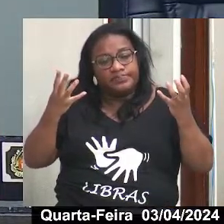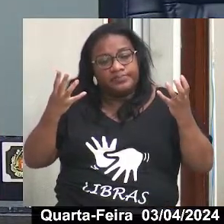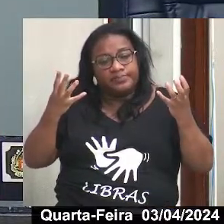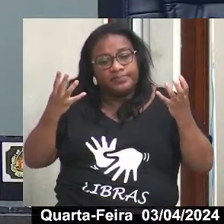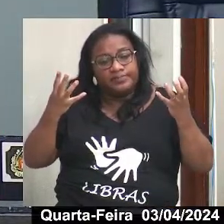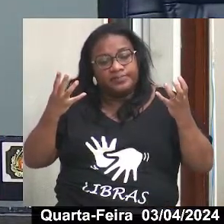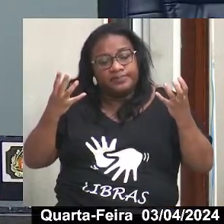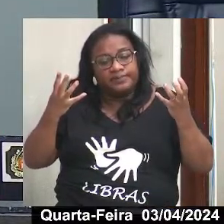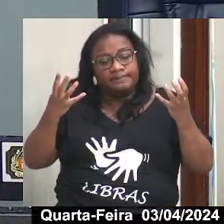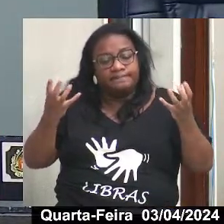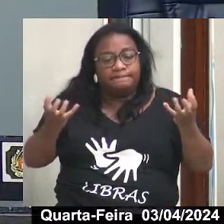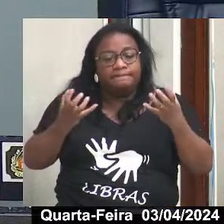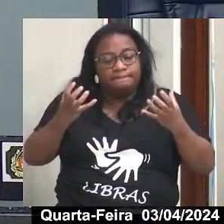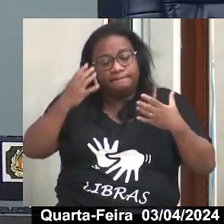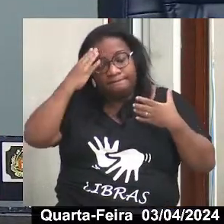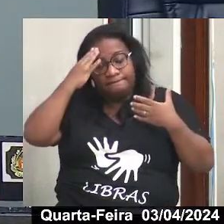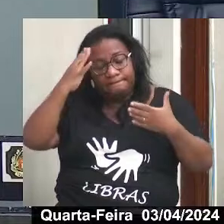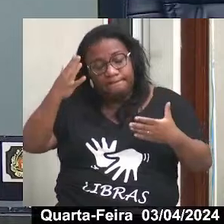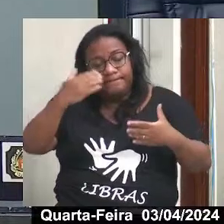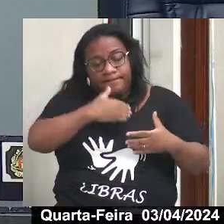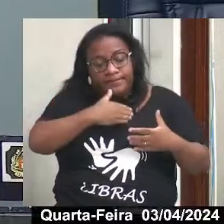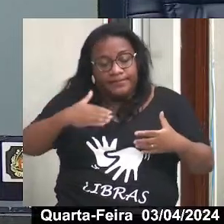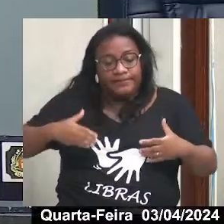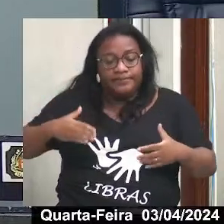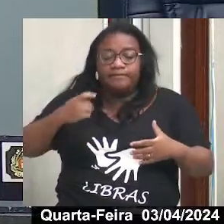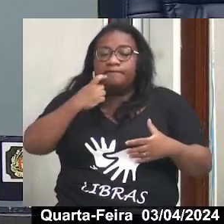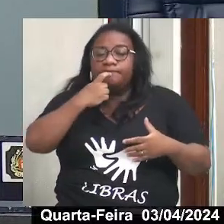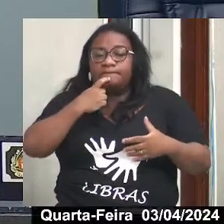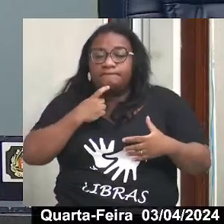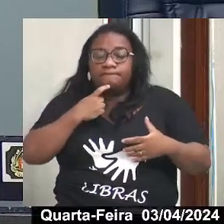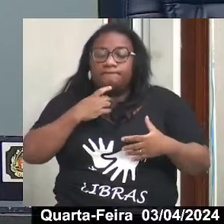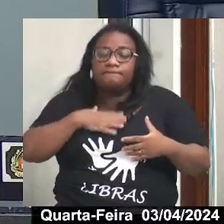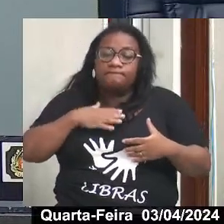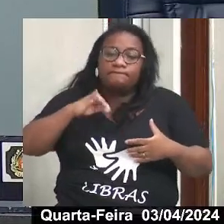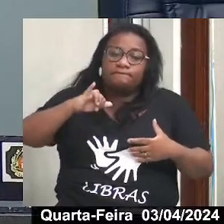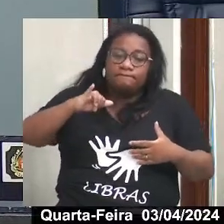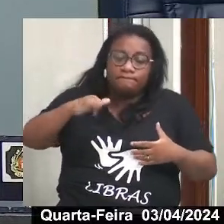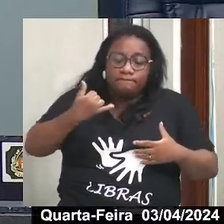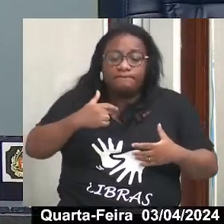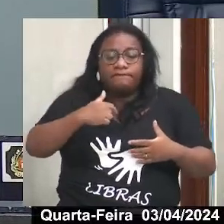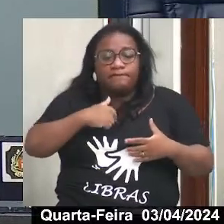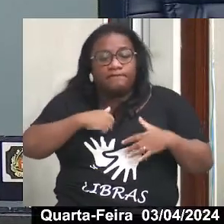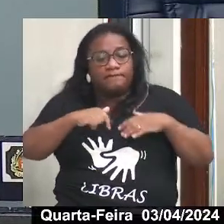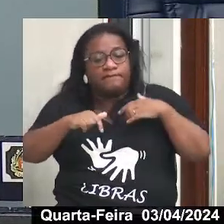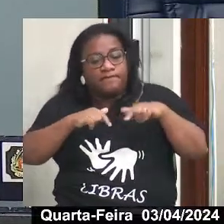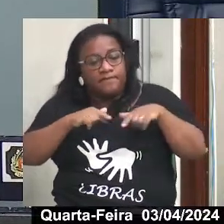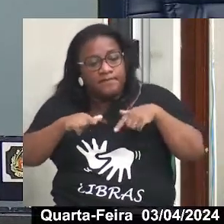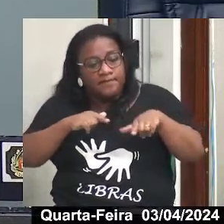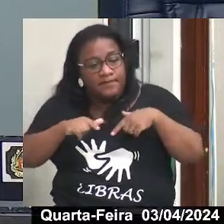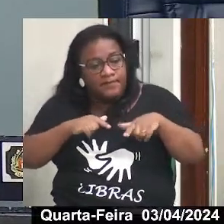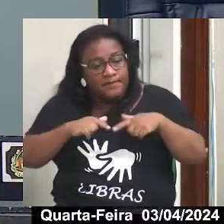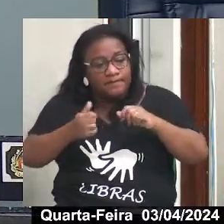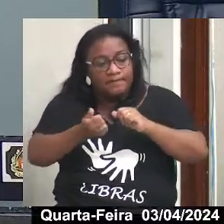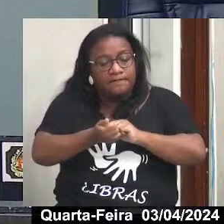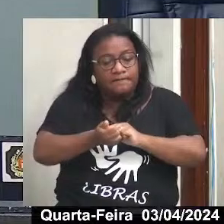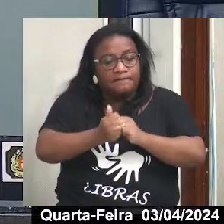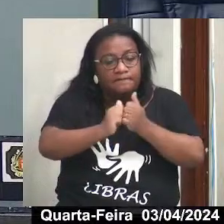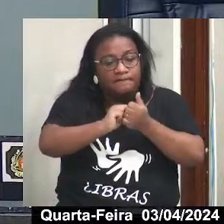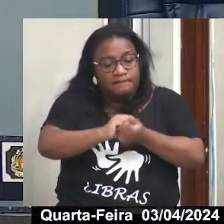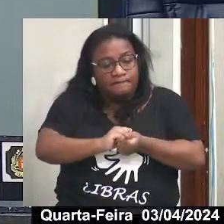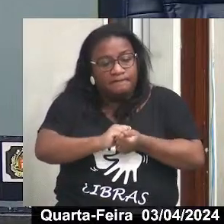assim, só tenho a agradecer o governo Ney Santos por ter dado a oportunidade, né, de trabalhar na área do